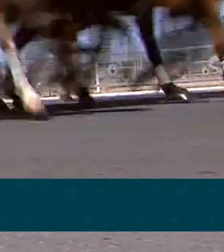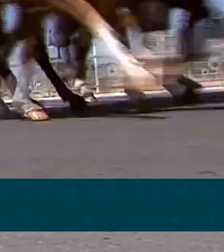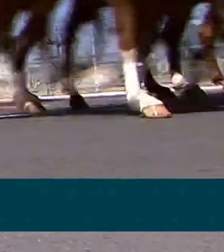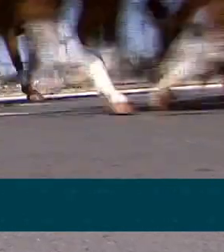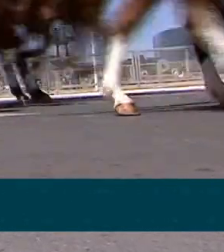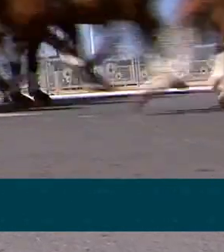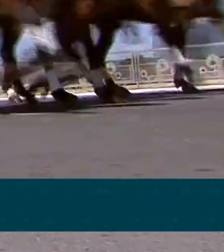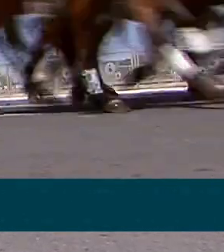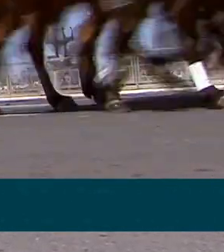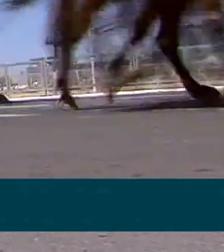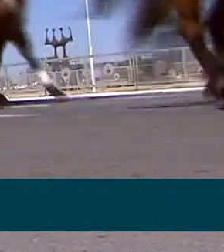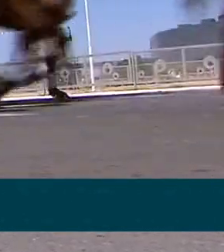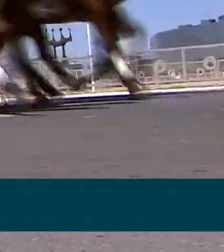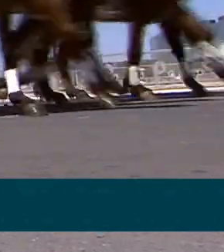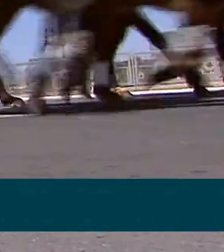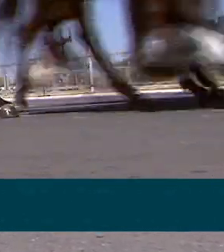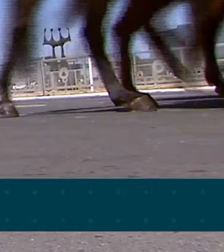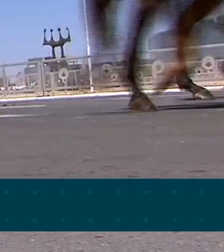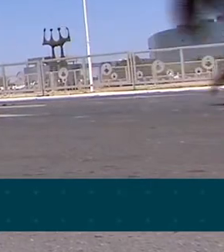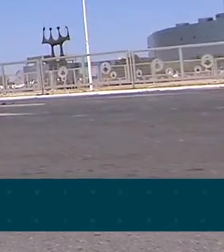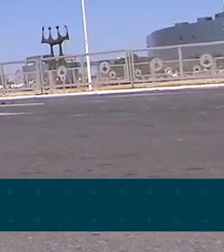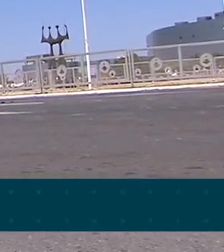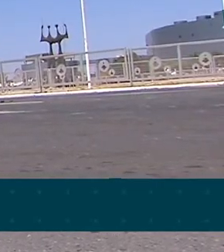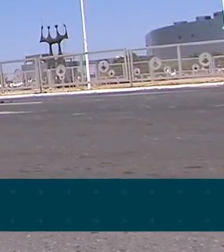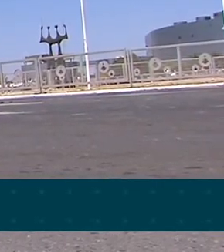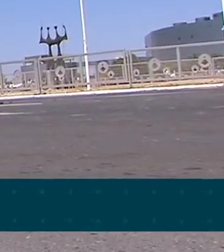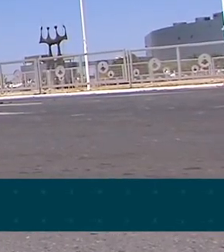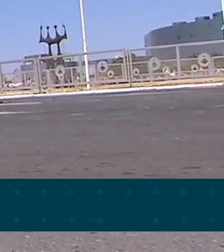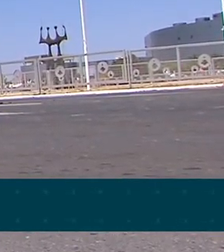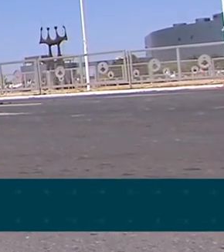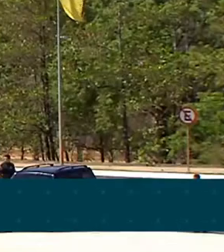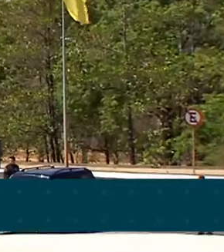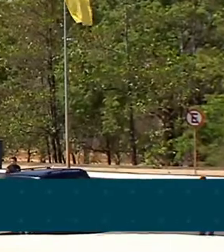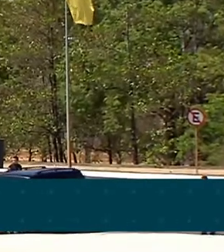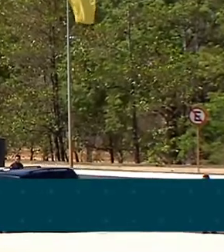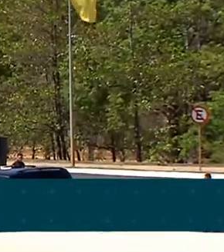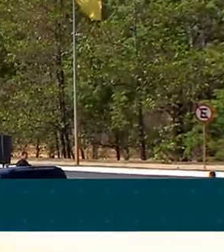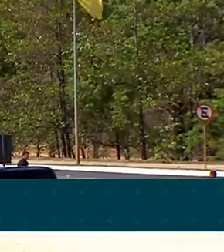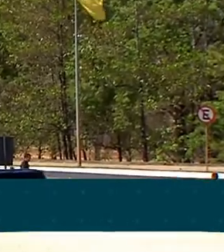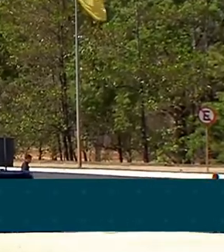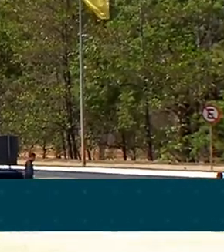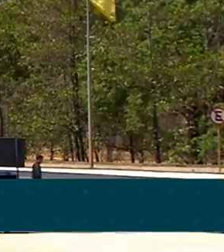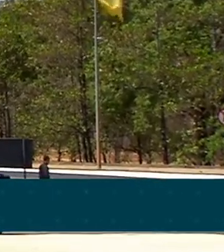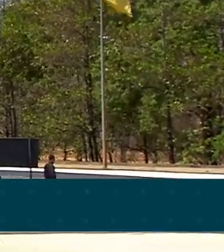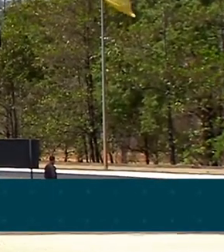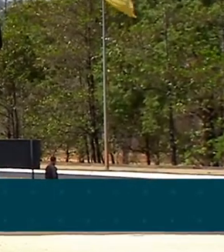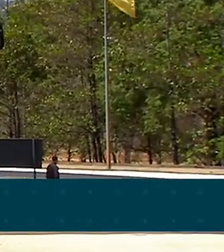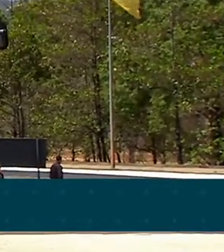Thank you.